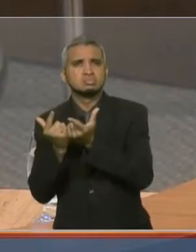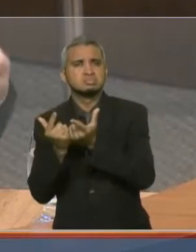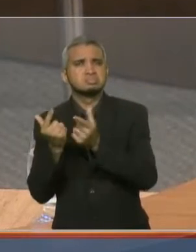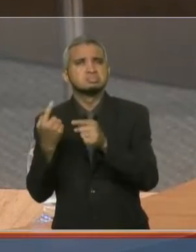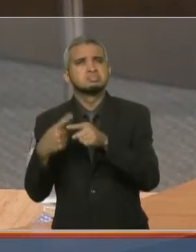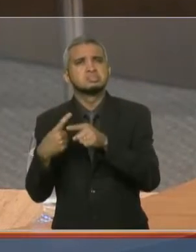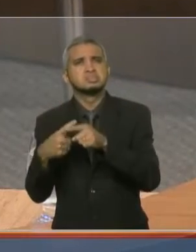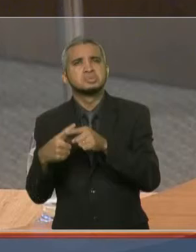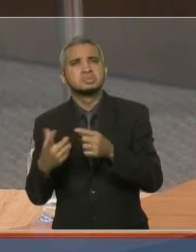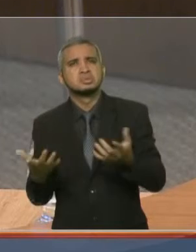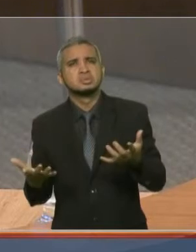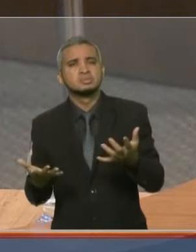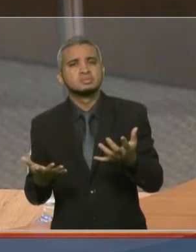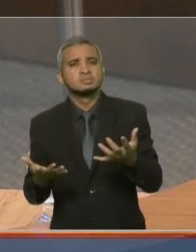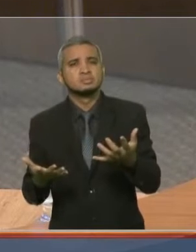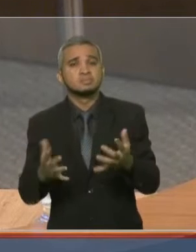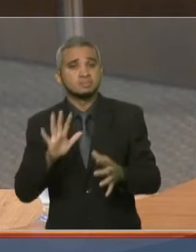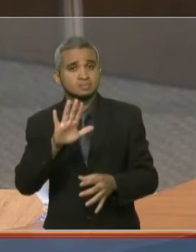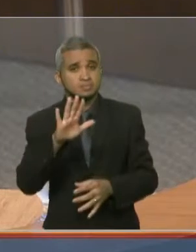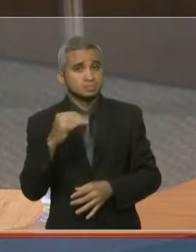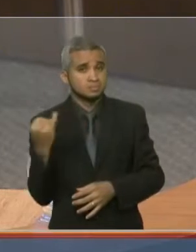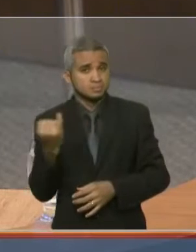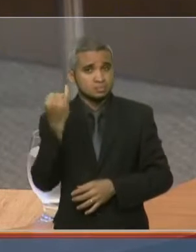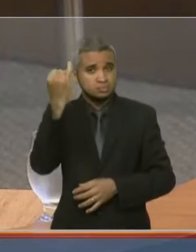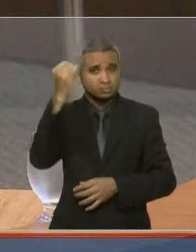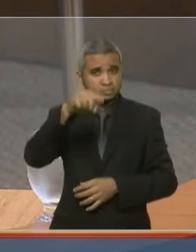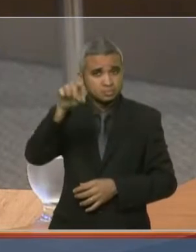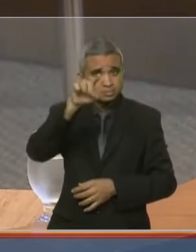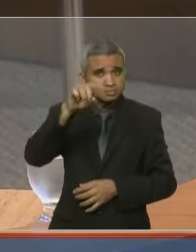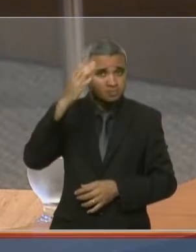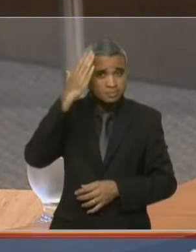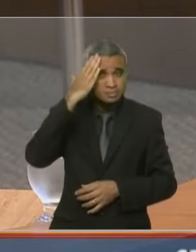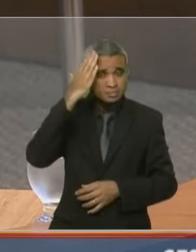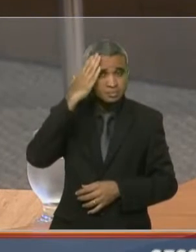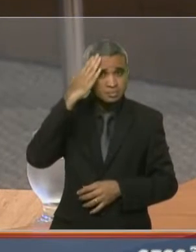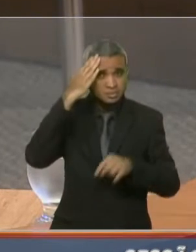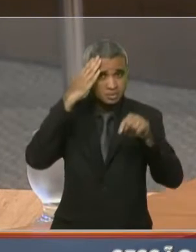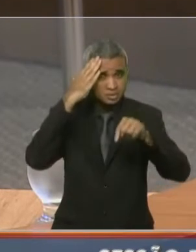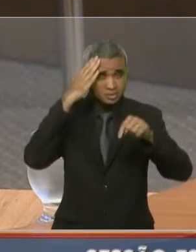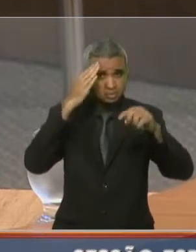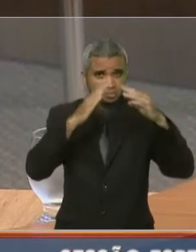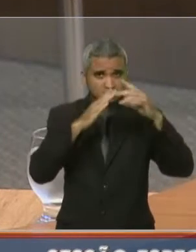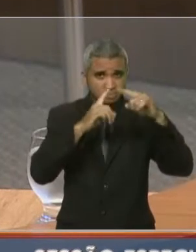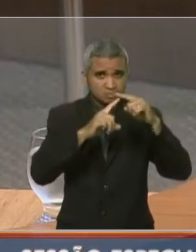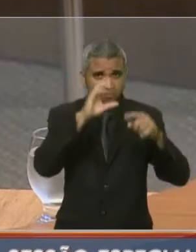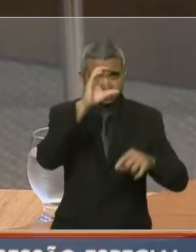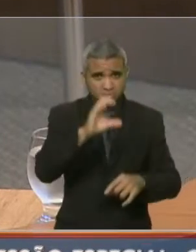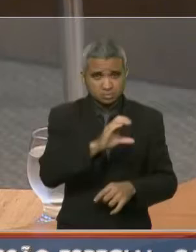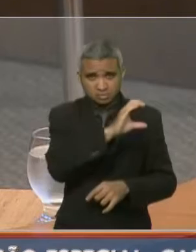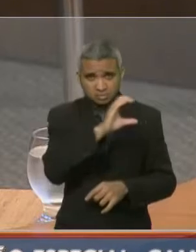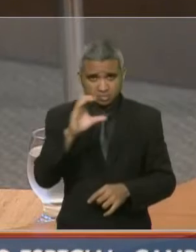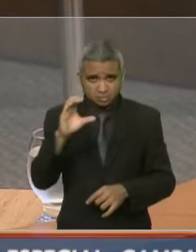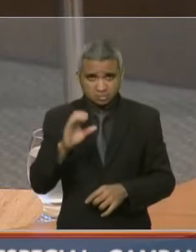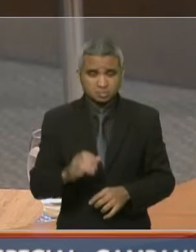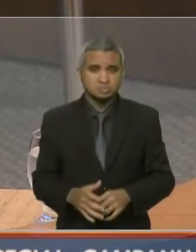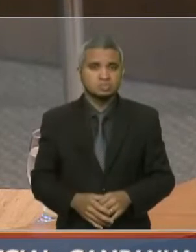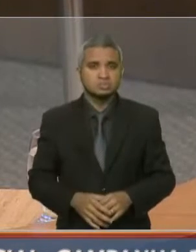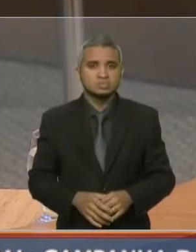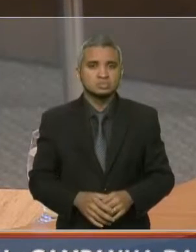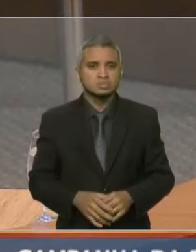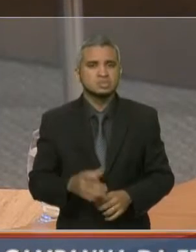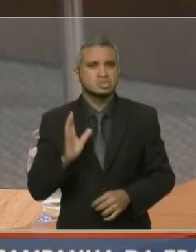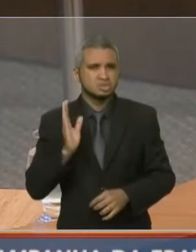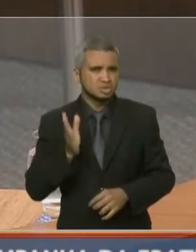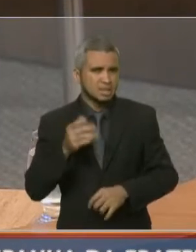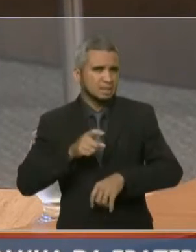todos tenham conhecimento que a Arquidiocese de São Luís, com a equipe arquidiocesana de campanhas, já vem há um bom